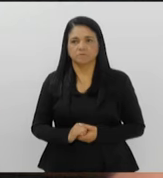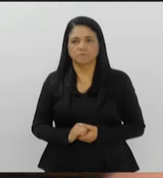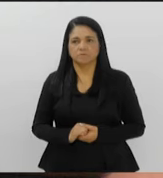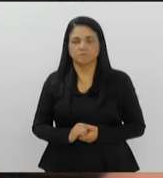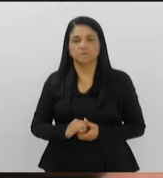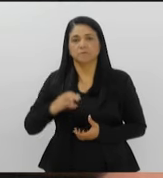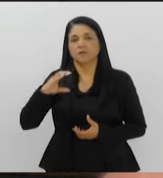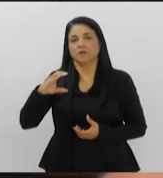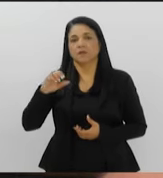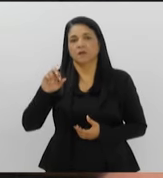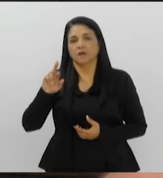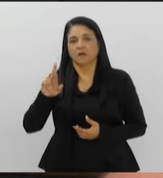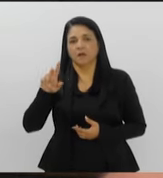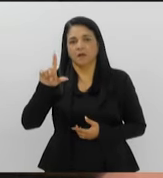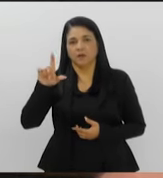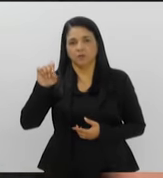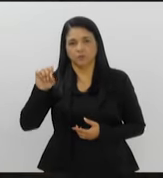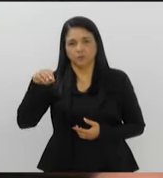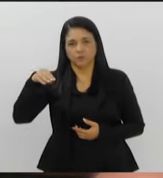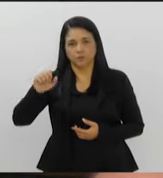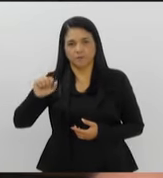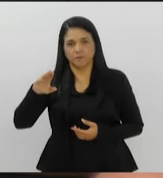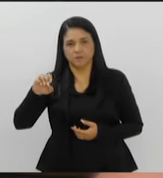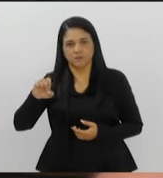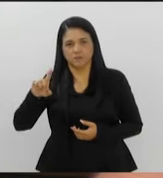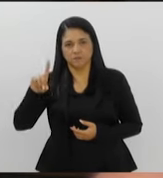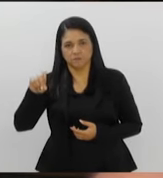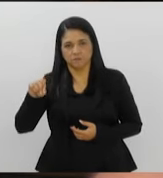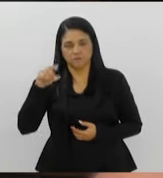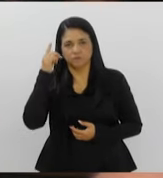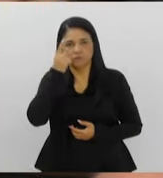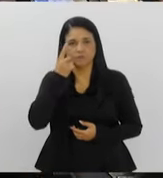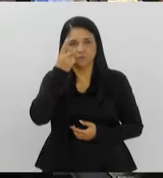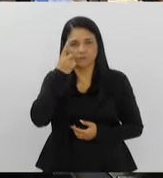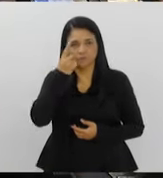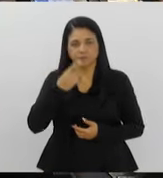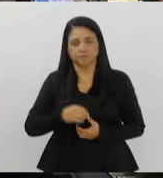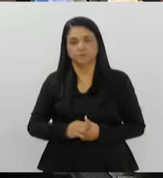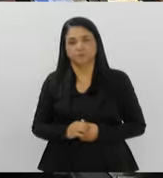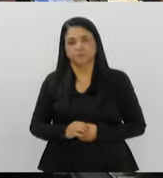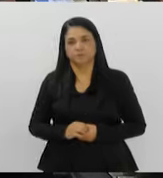Carlos Macedo, deputado Carlos Macedo.